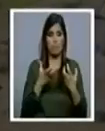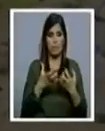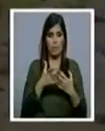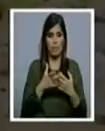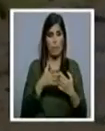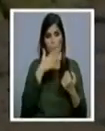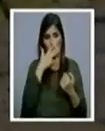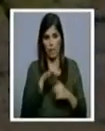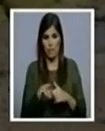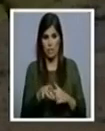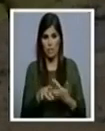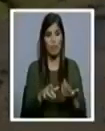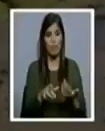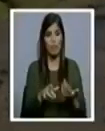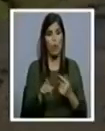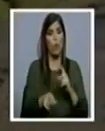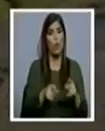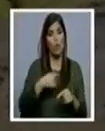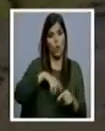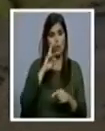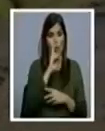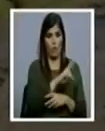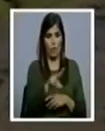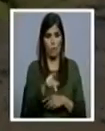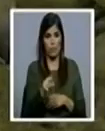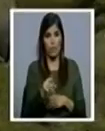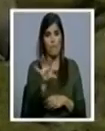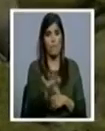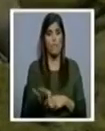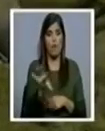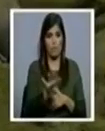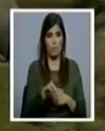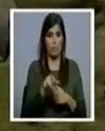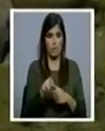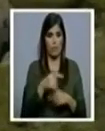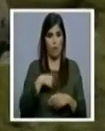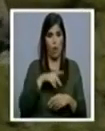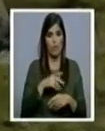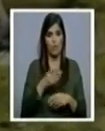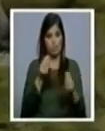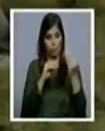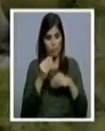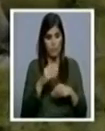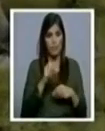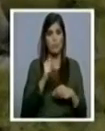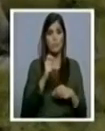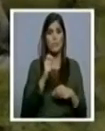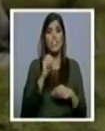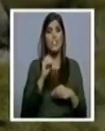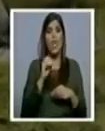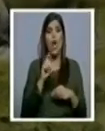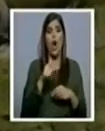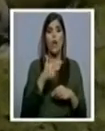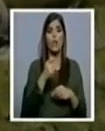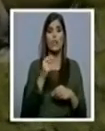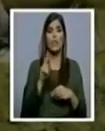pesadas. Aparentemente, aquilo que nós temos visto é que as soluções onde aplicamos geotêxtil parecem ter